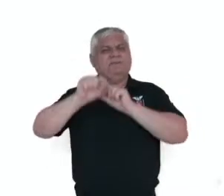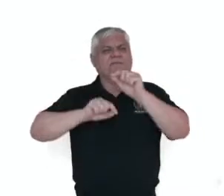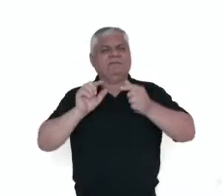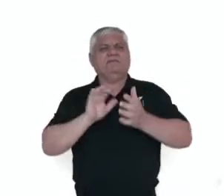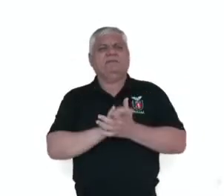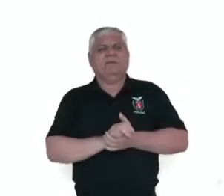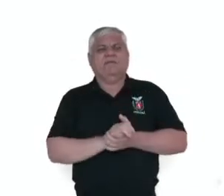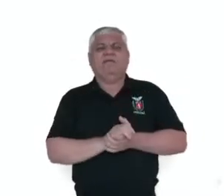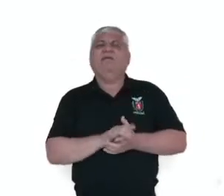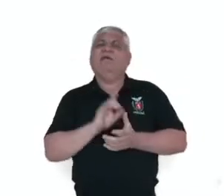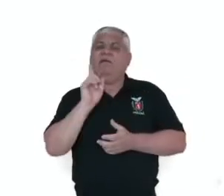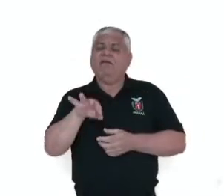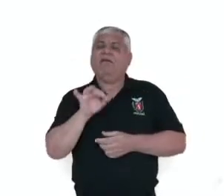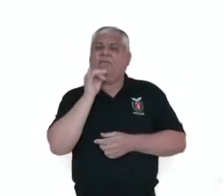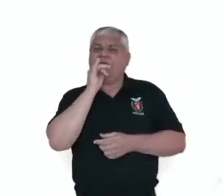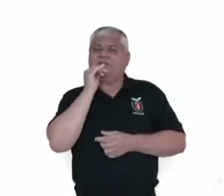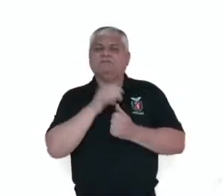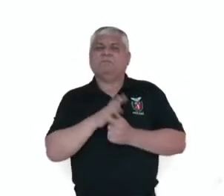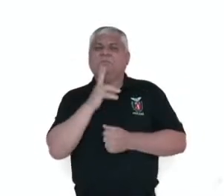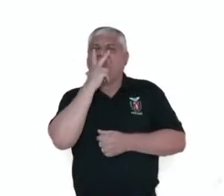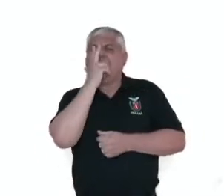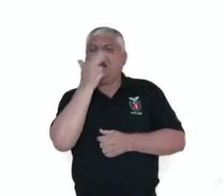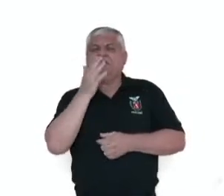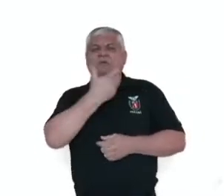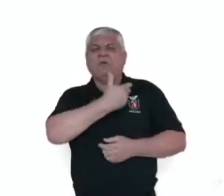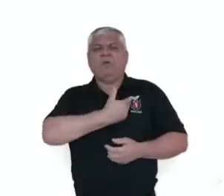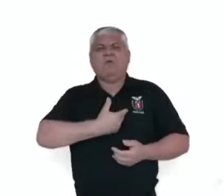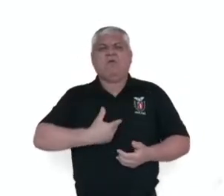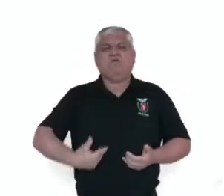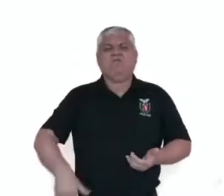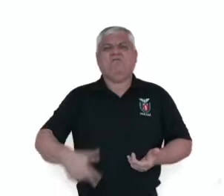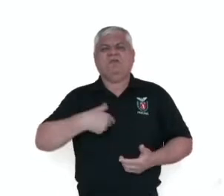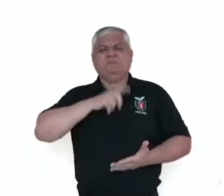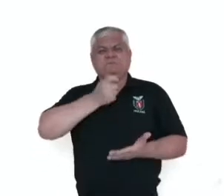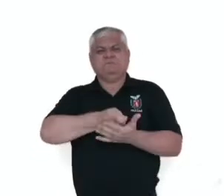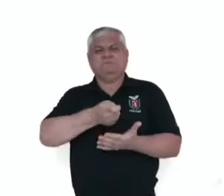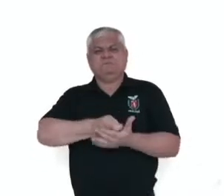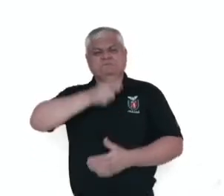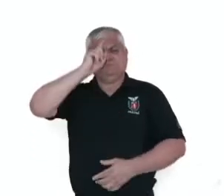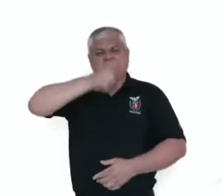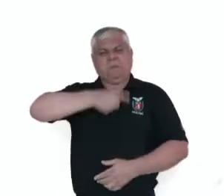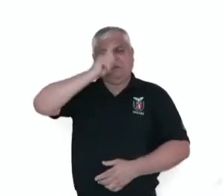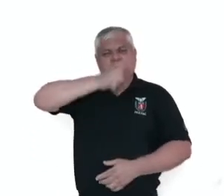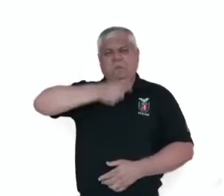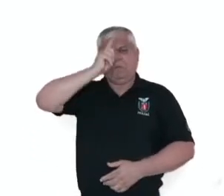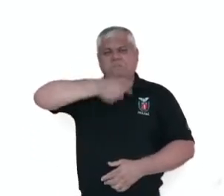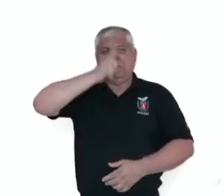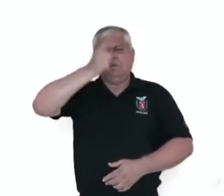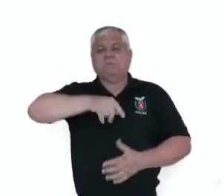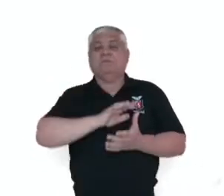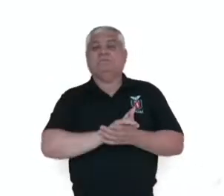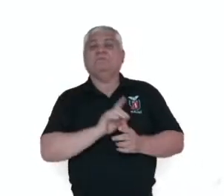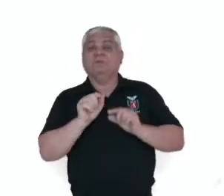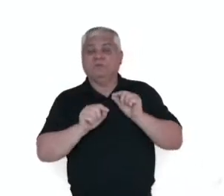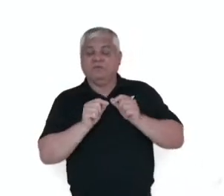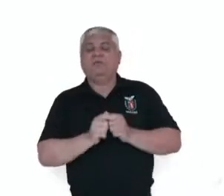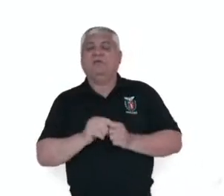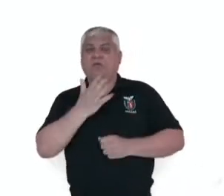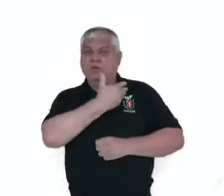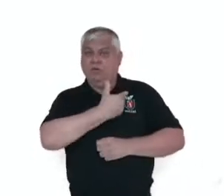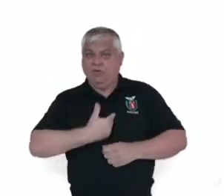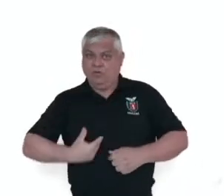uma forma degenerada de governo, uma tirania. O princípio que mantém um